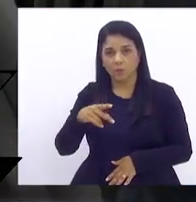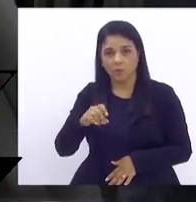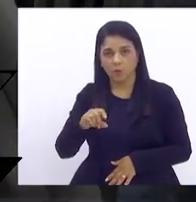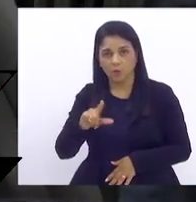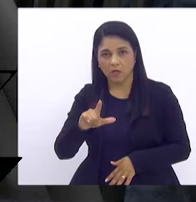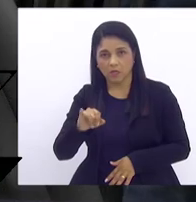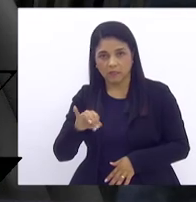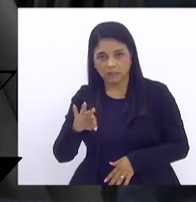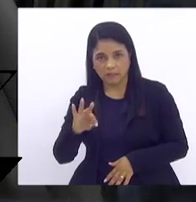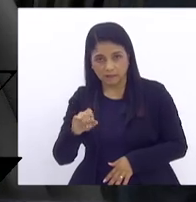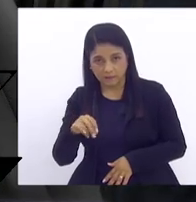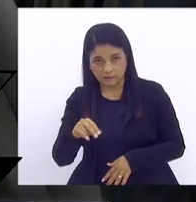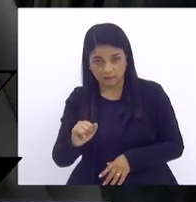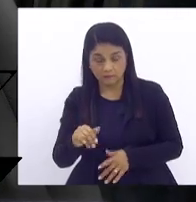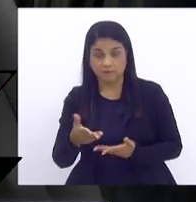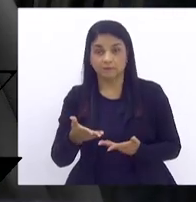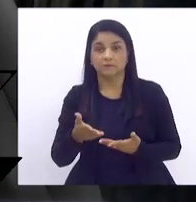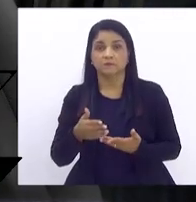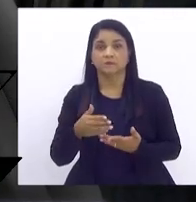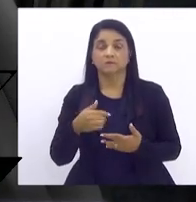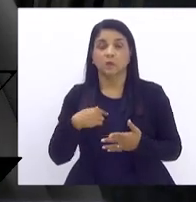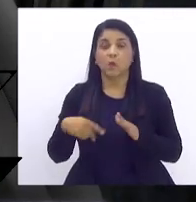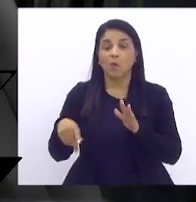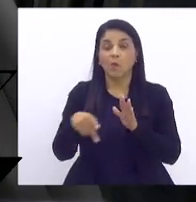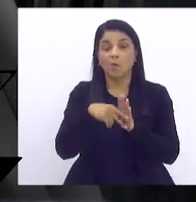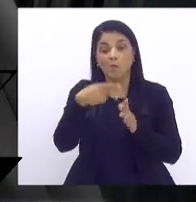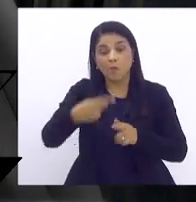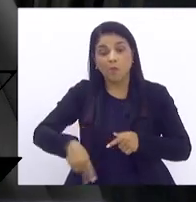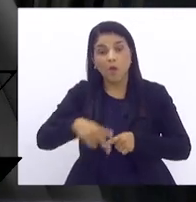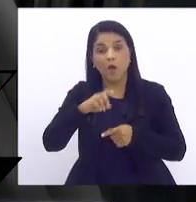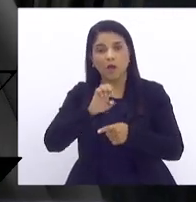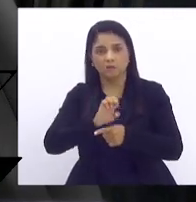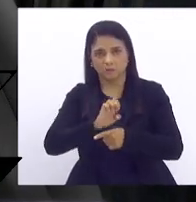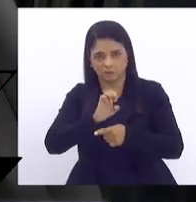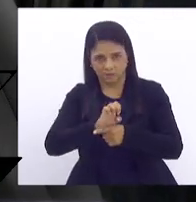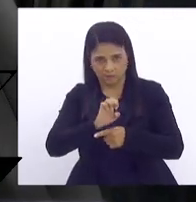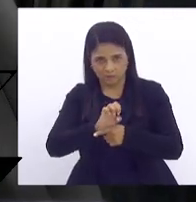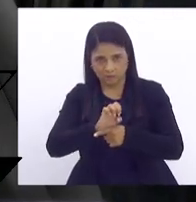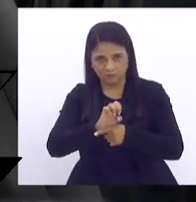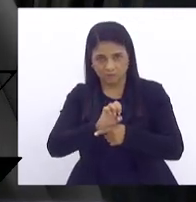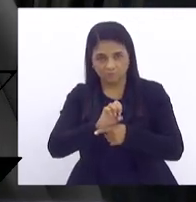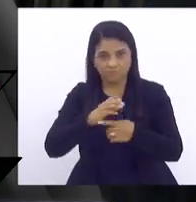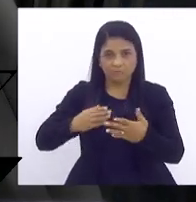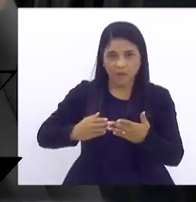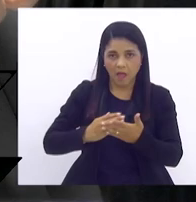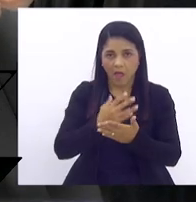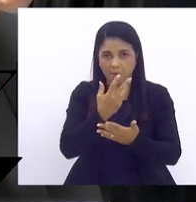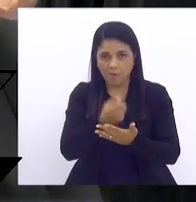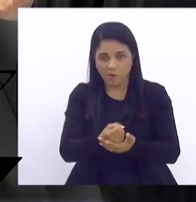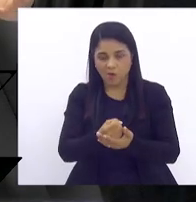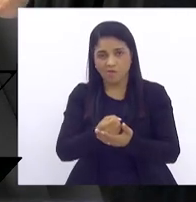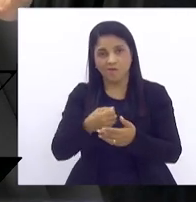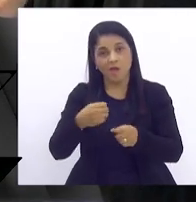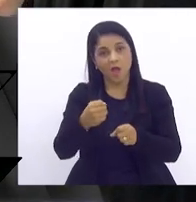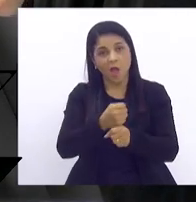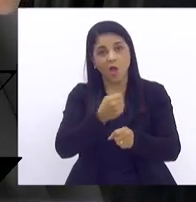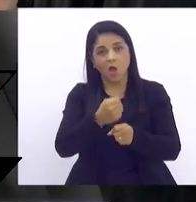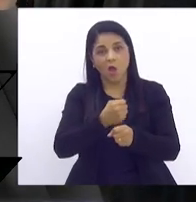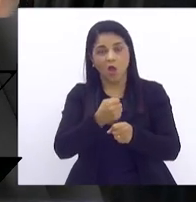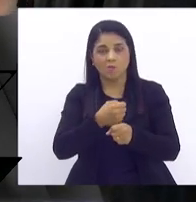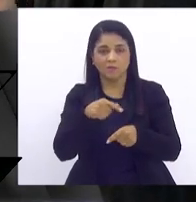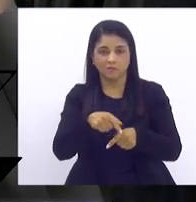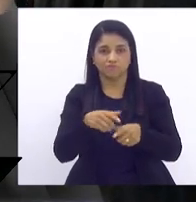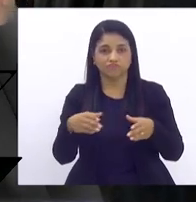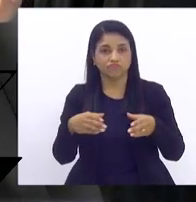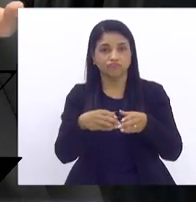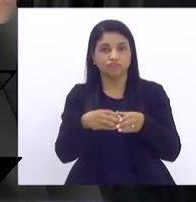Na região metropolitana, o próprio Estado aprova a intervenção no conselho. É isso.